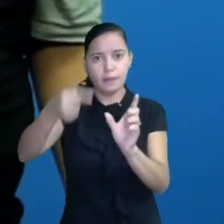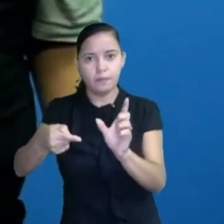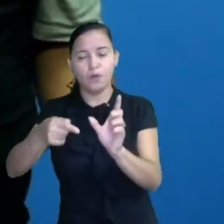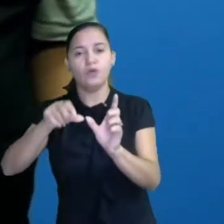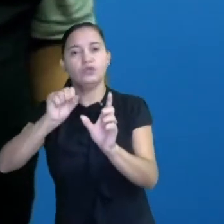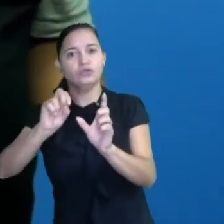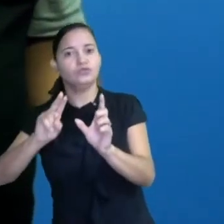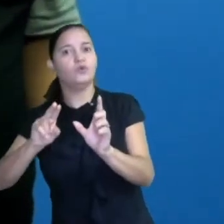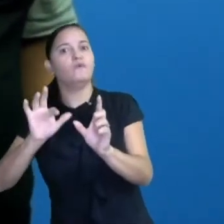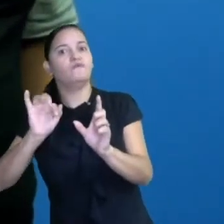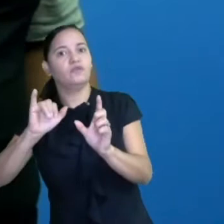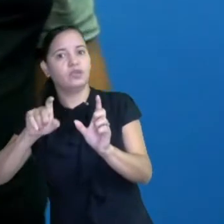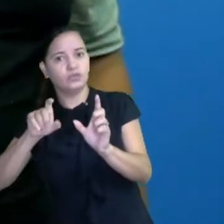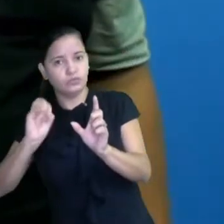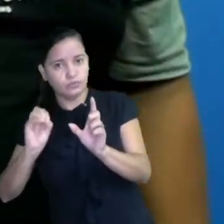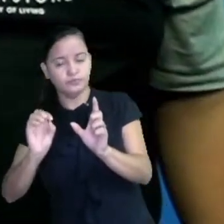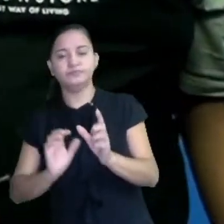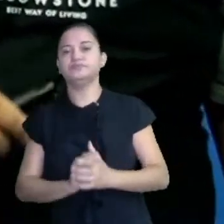Aqui,